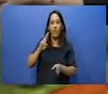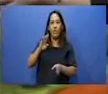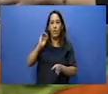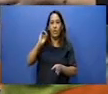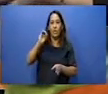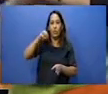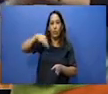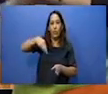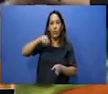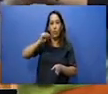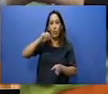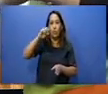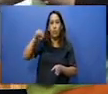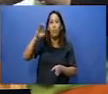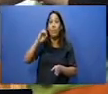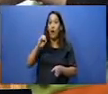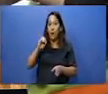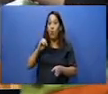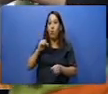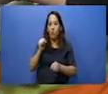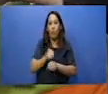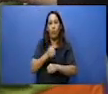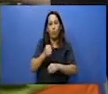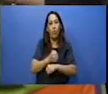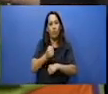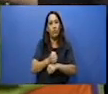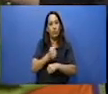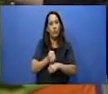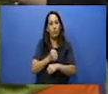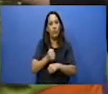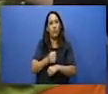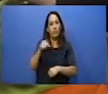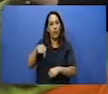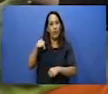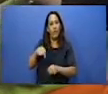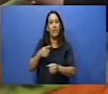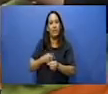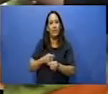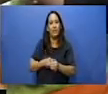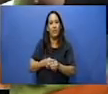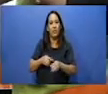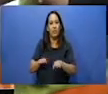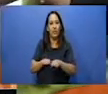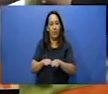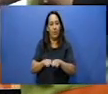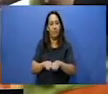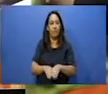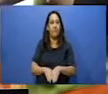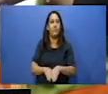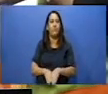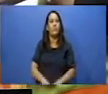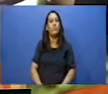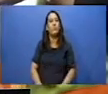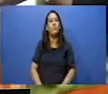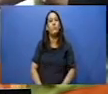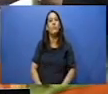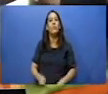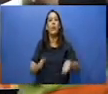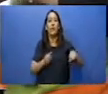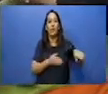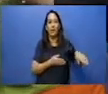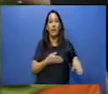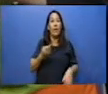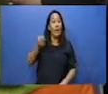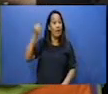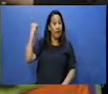construção foi organizada pela Associação Visite Pomerode, órgão de turismo da cidade,